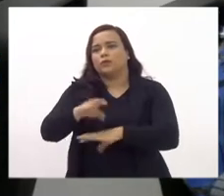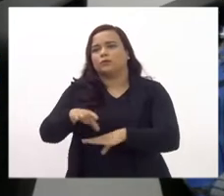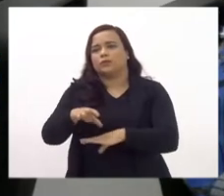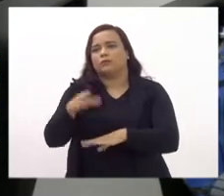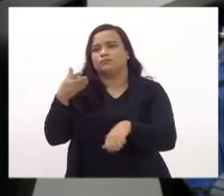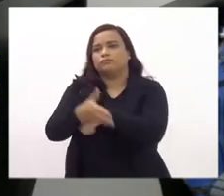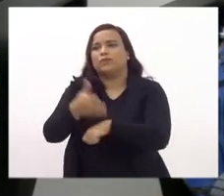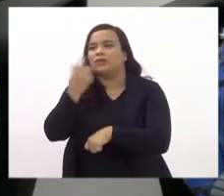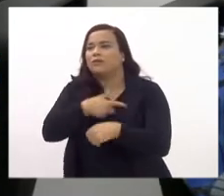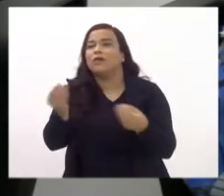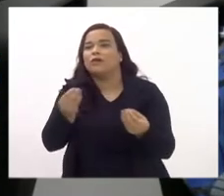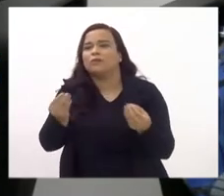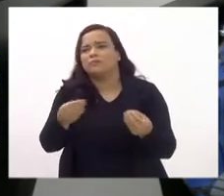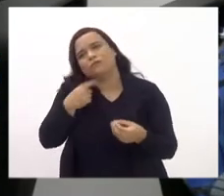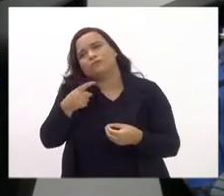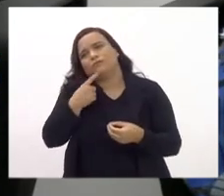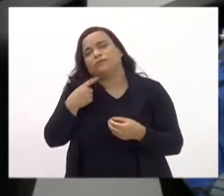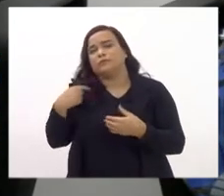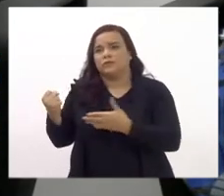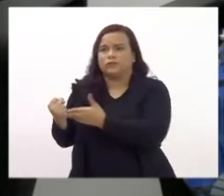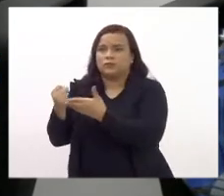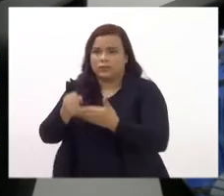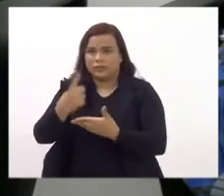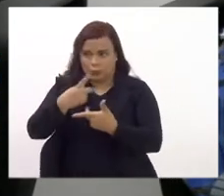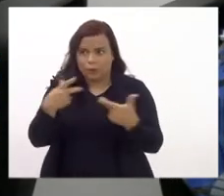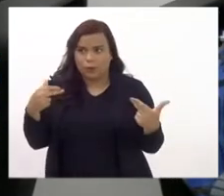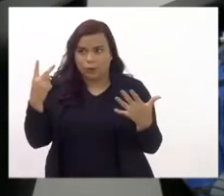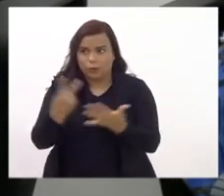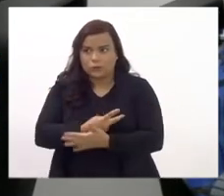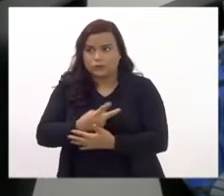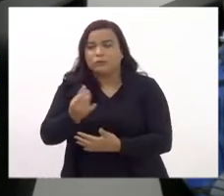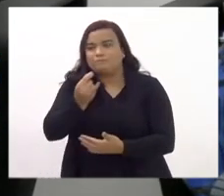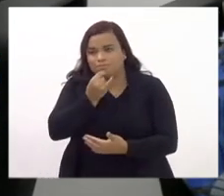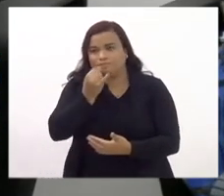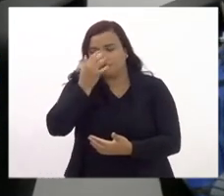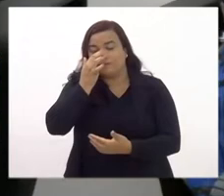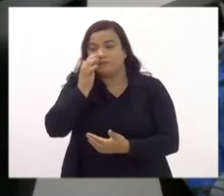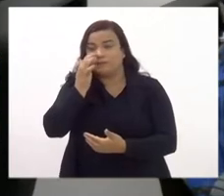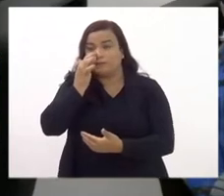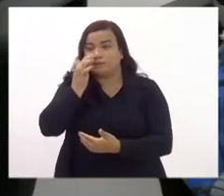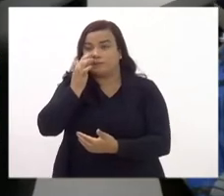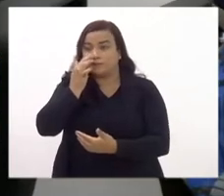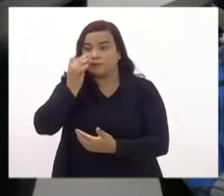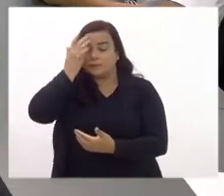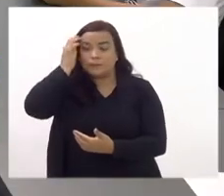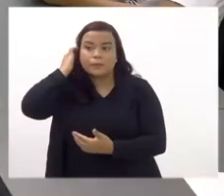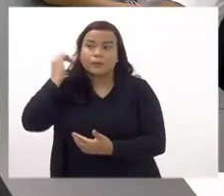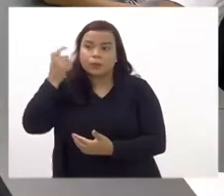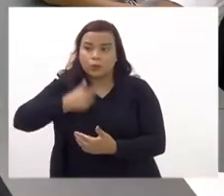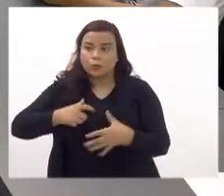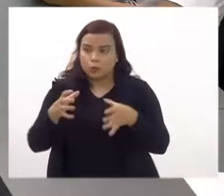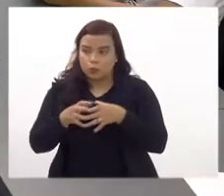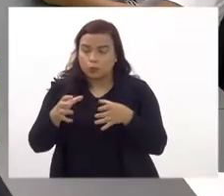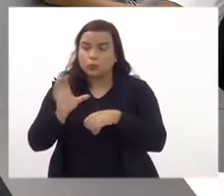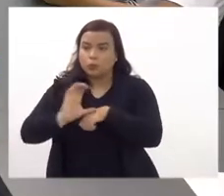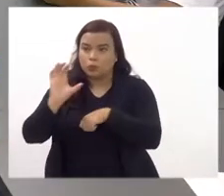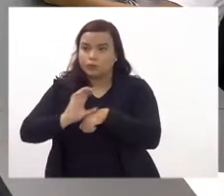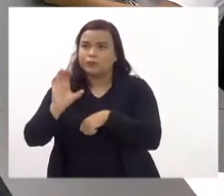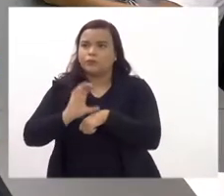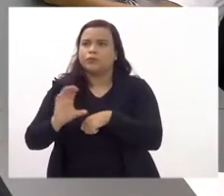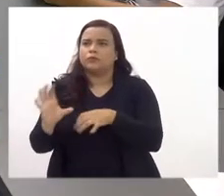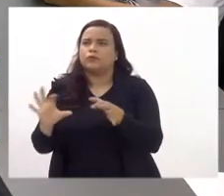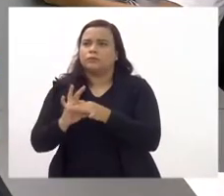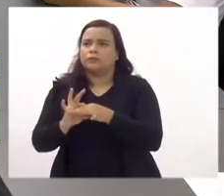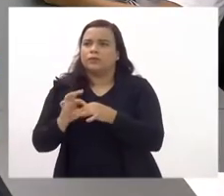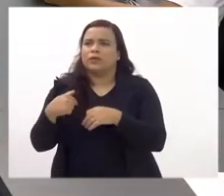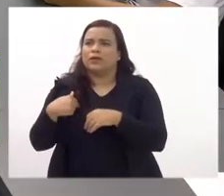Eu queria trazer um caso real que infelizmente aconteceu. Eu sou do curso integrado, porém estou nos grupos do curso concomitante,